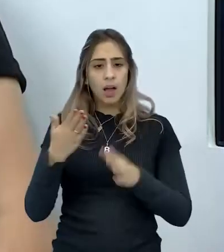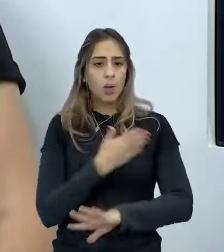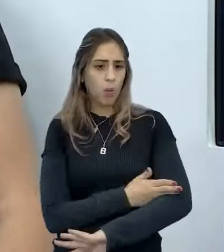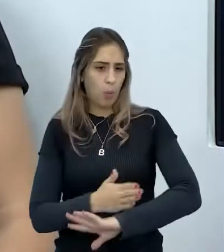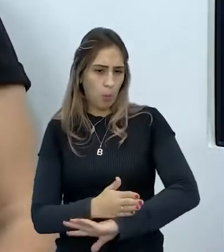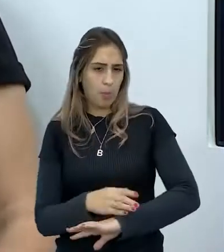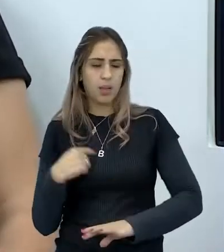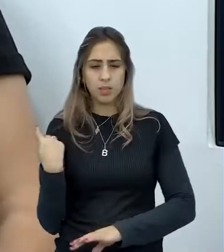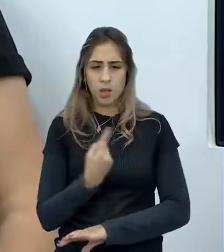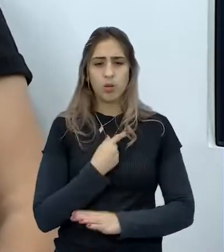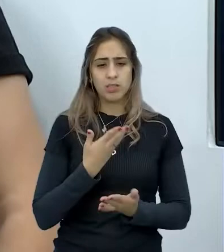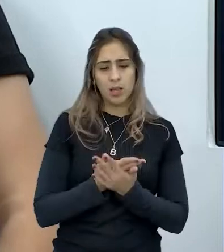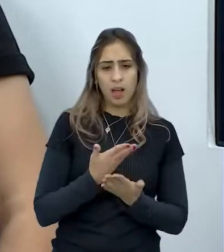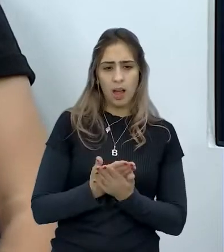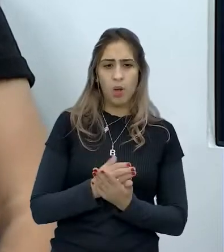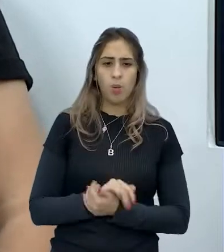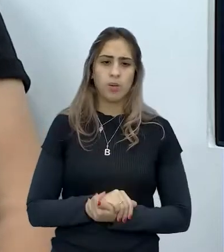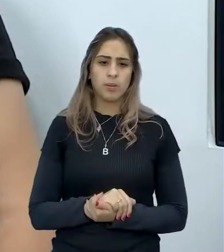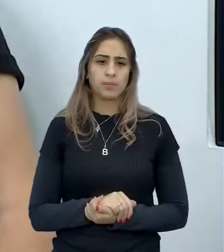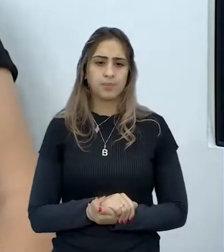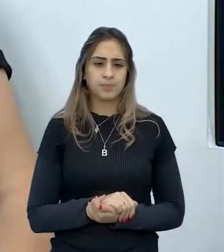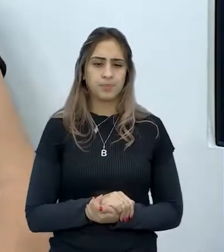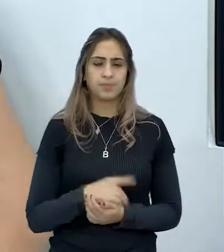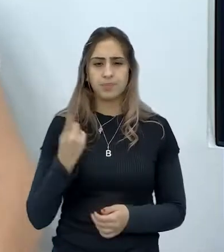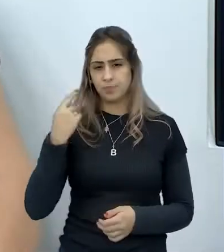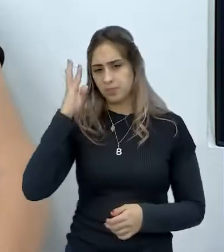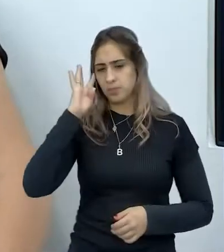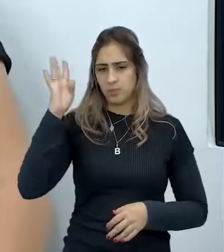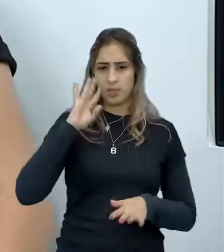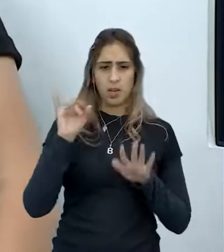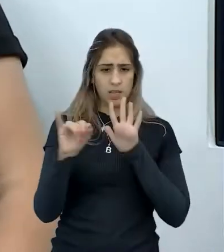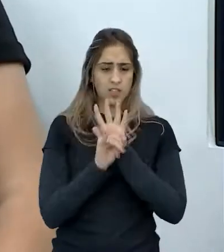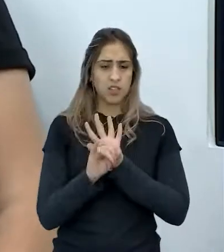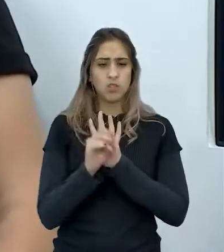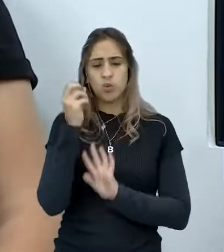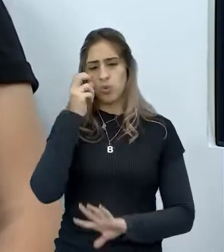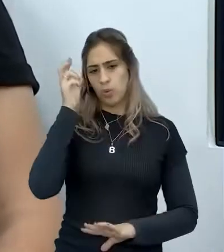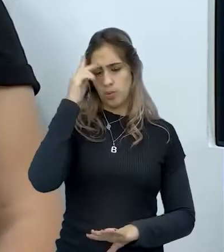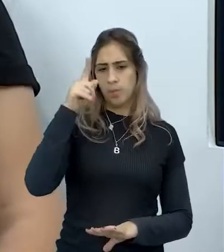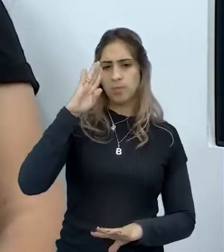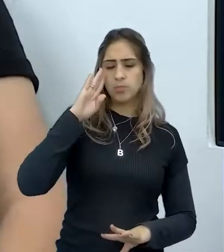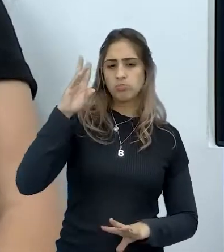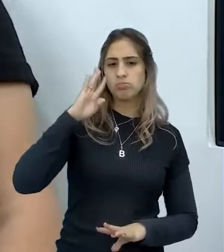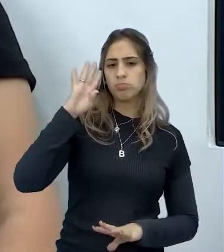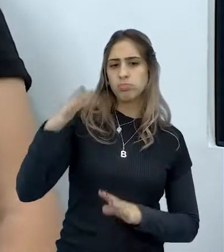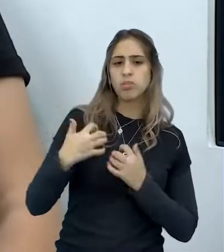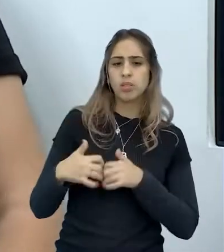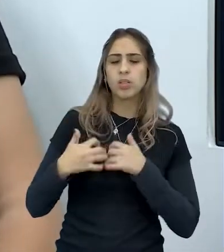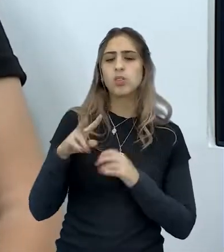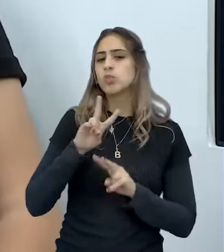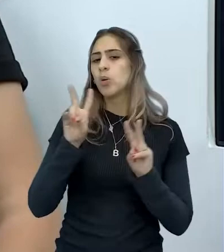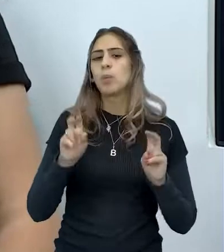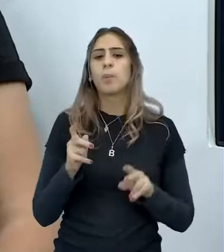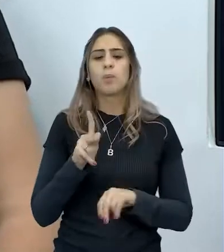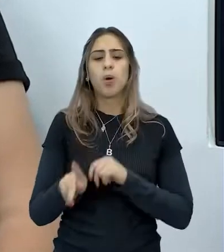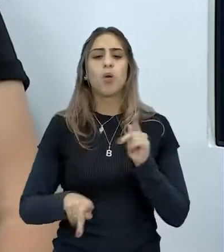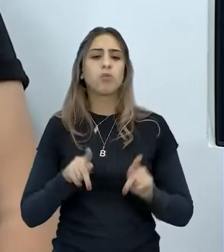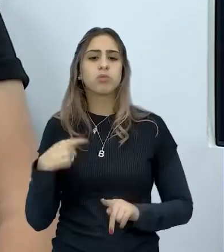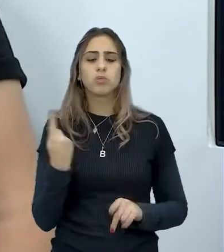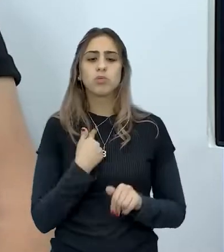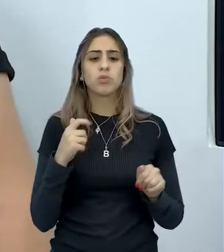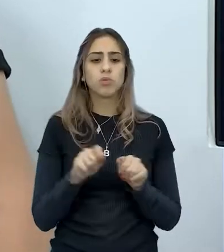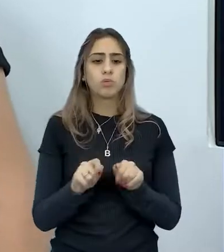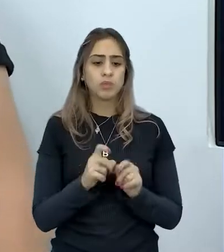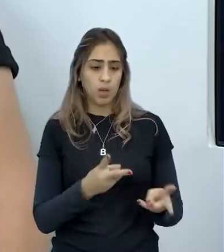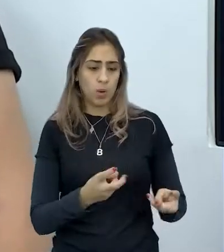start, né, na nossa reflexão sobre identidade cultural, principalmente refletindo sobre os povos que nos fizeram